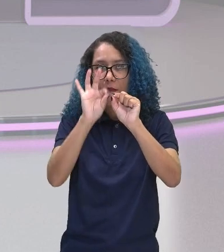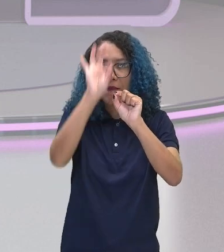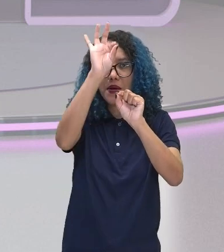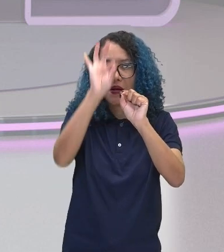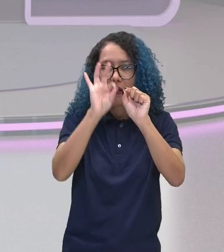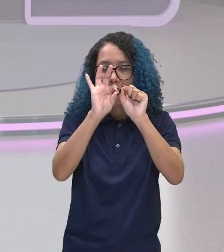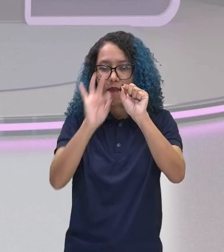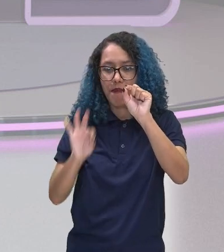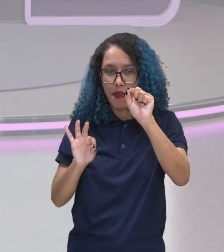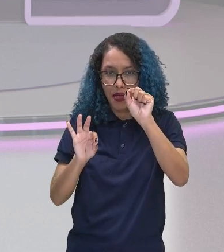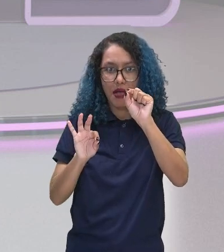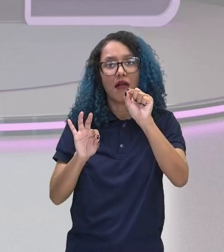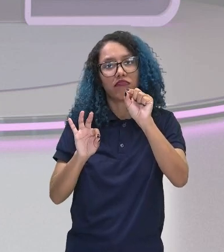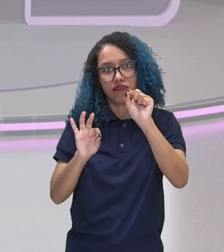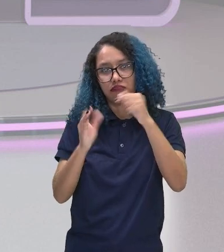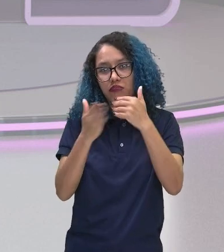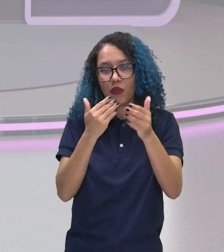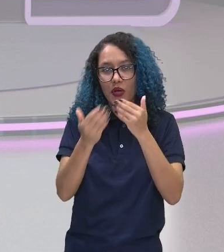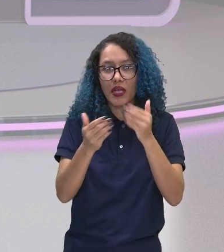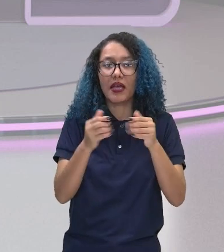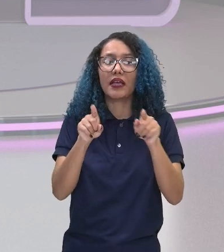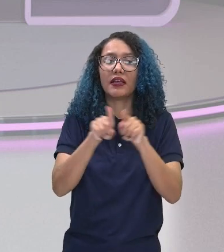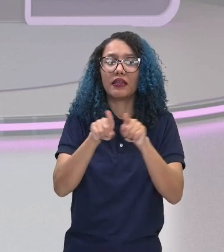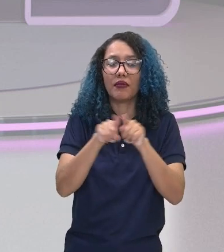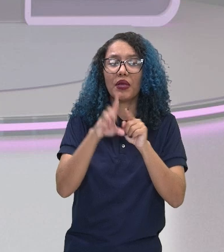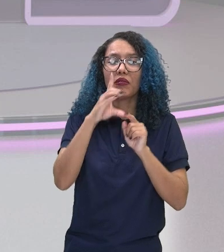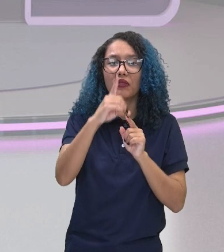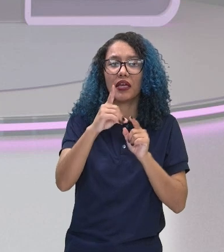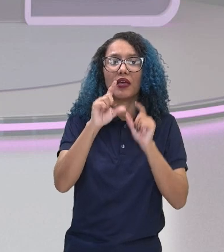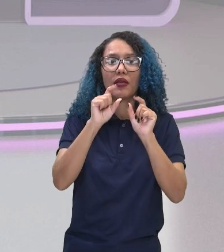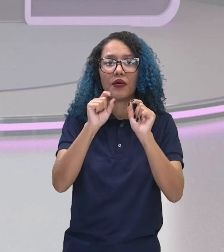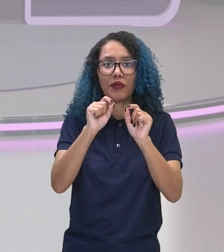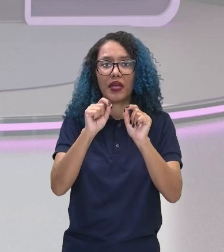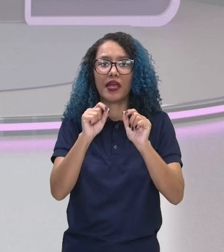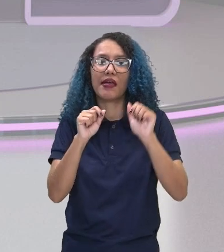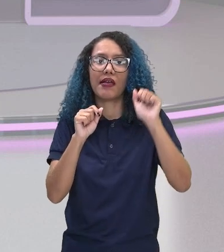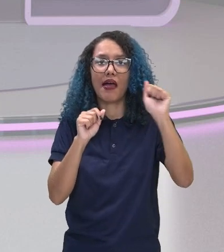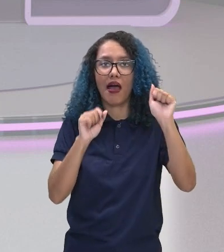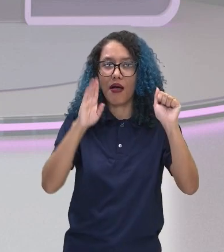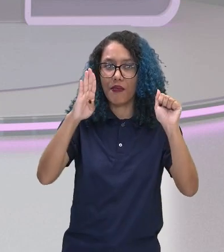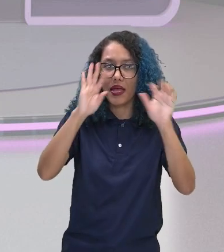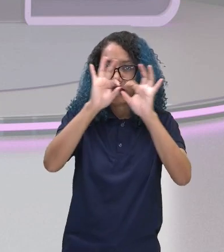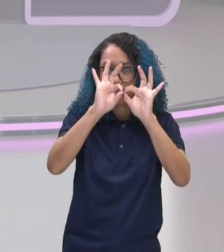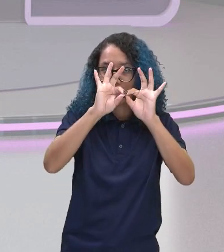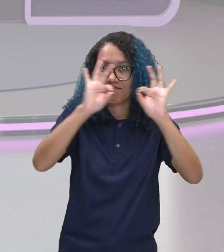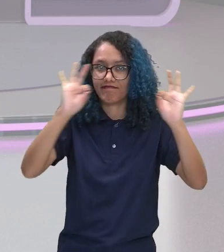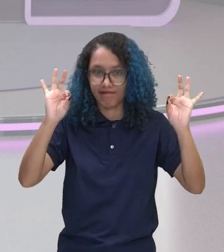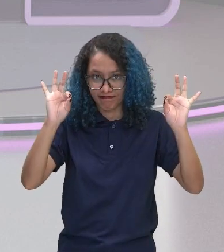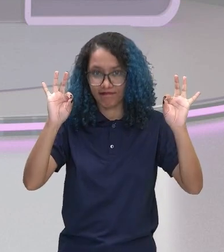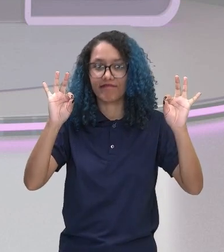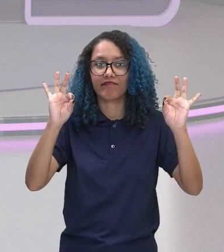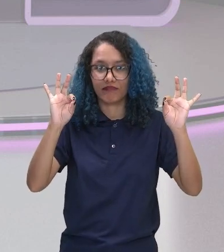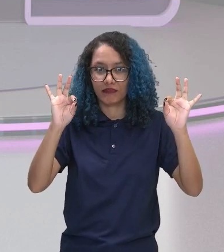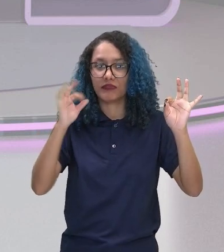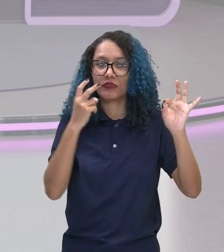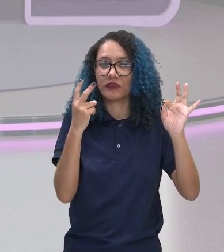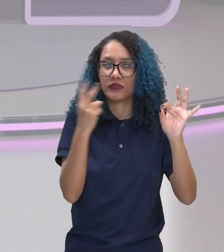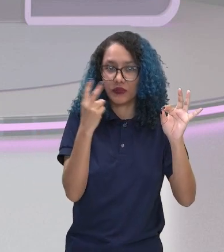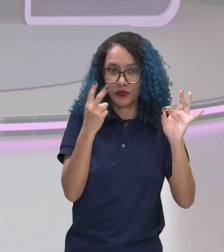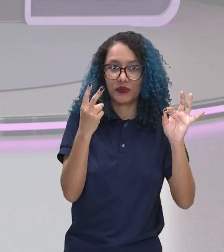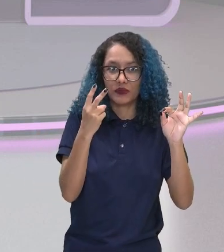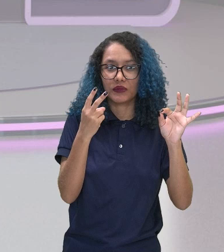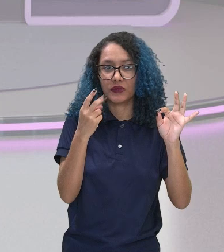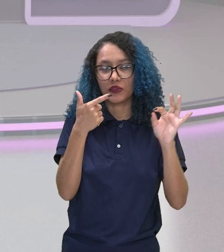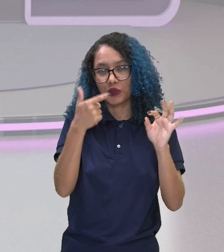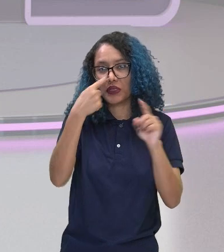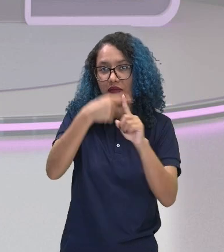R. E o diâmetro, olhando para a imagem, é a distância do ponto A até o ponto B, representamos pela letra D, que equivale, na verdade,